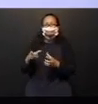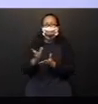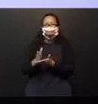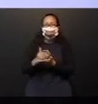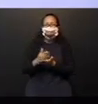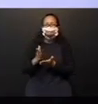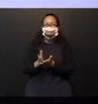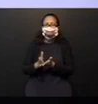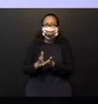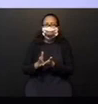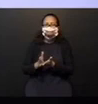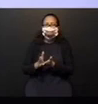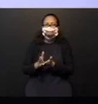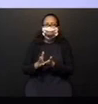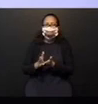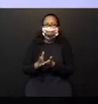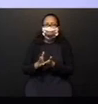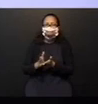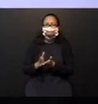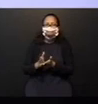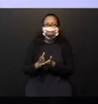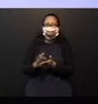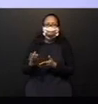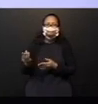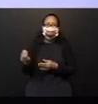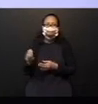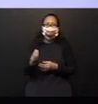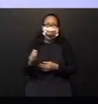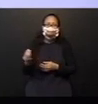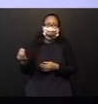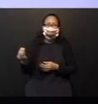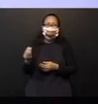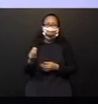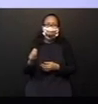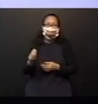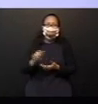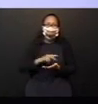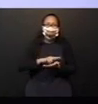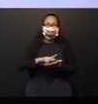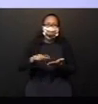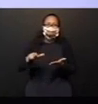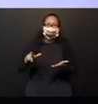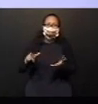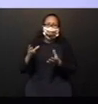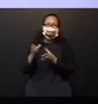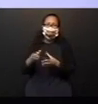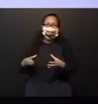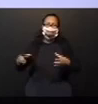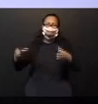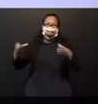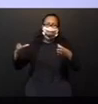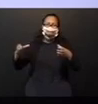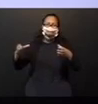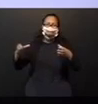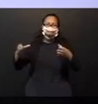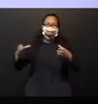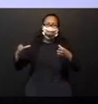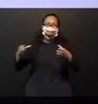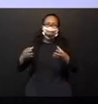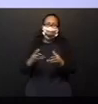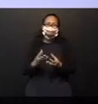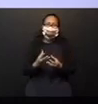vendo? Acompanha com o plural. Várias cestas,